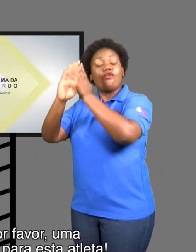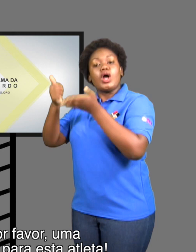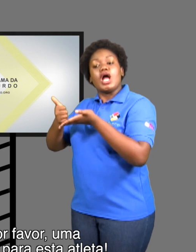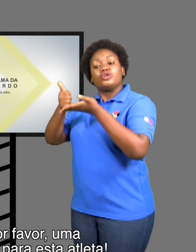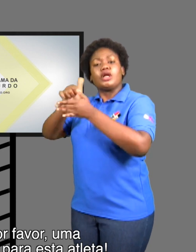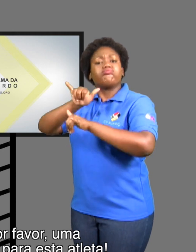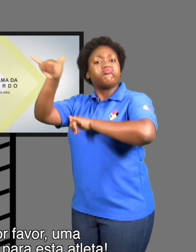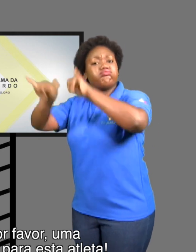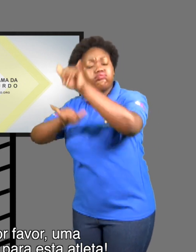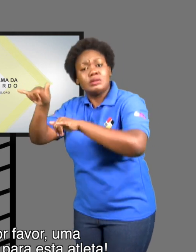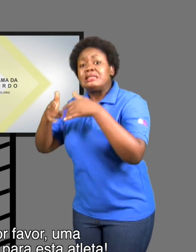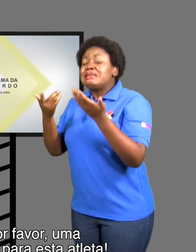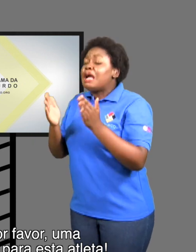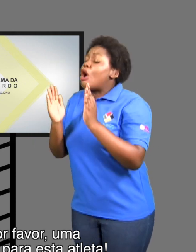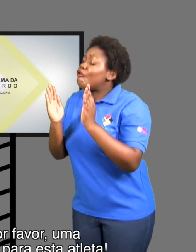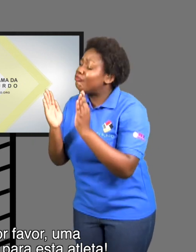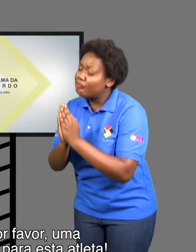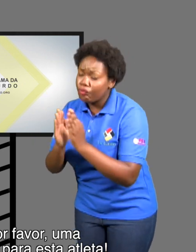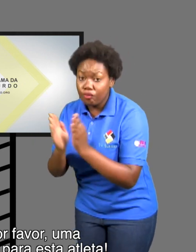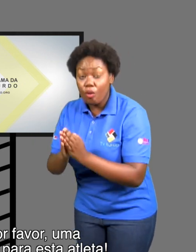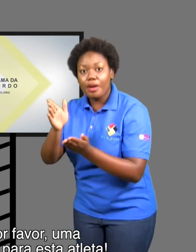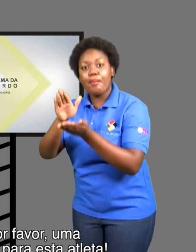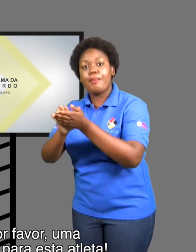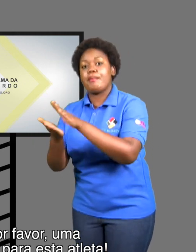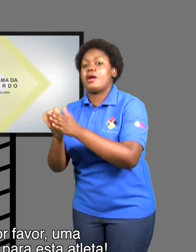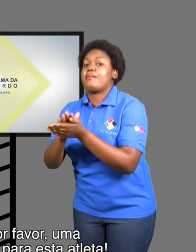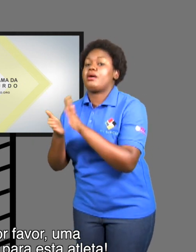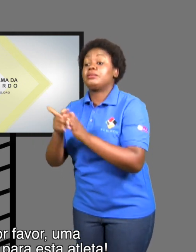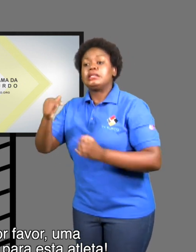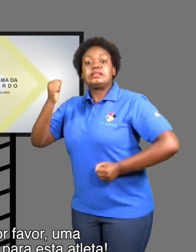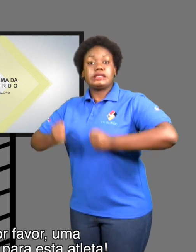Preparem, por favor, uma bolsa de estudos para essa atleta.